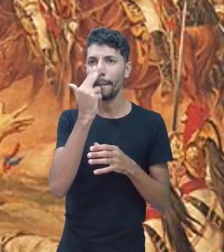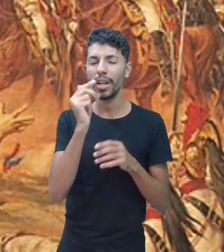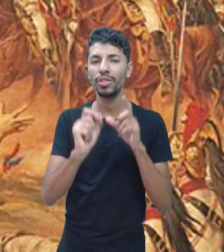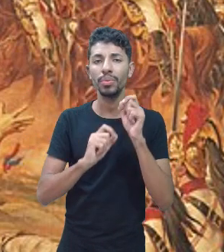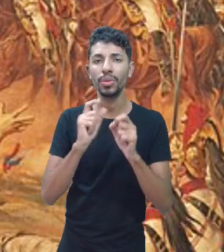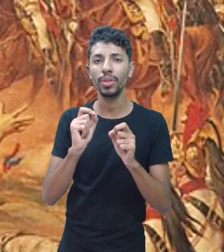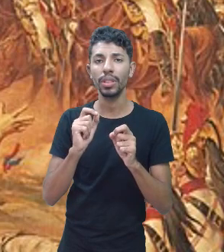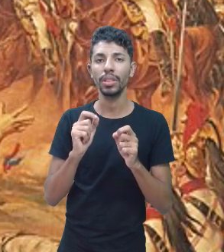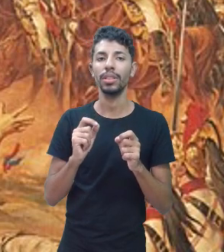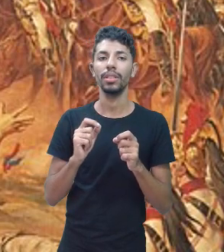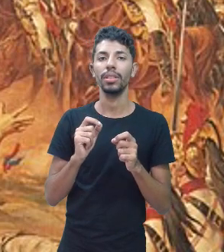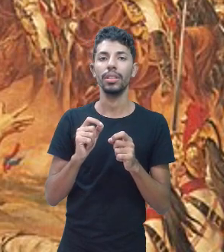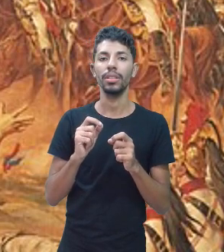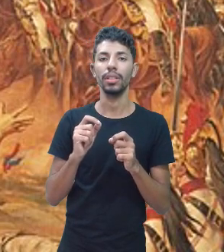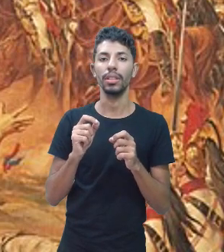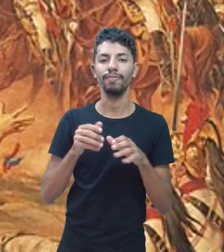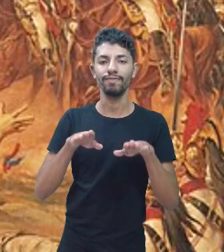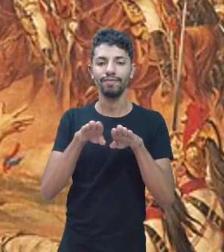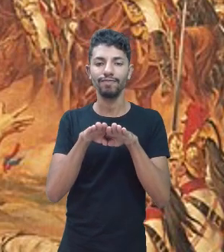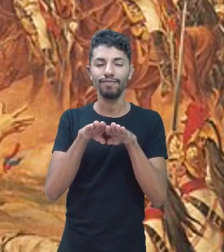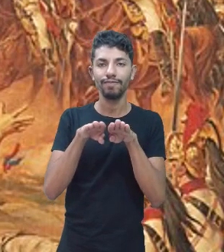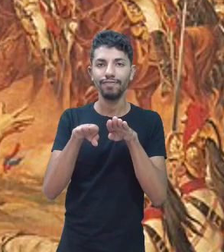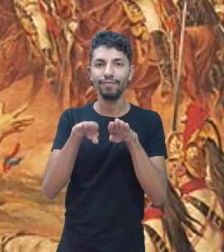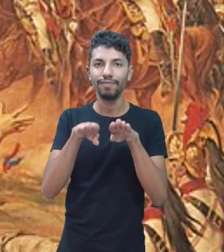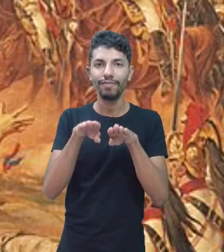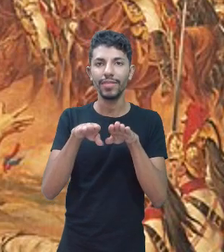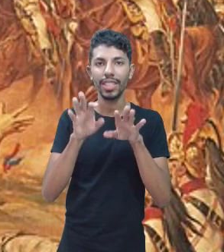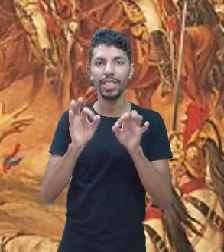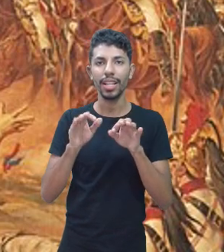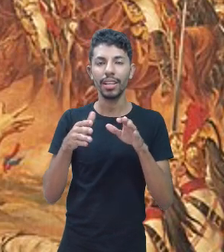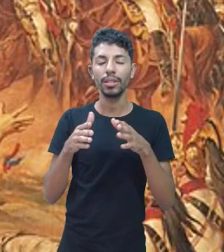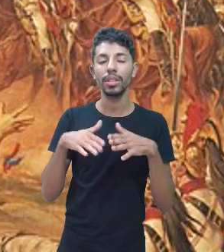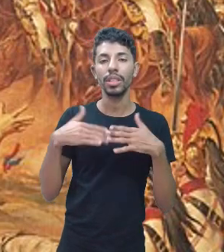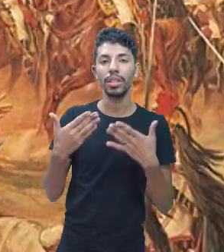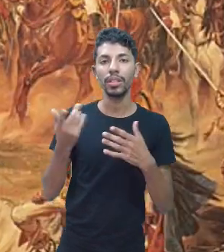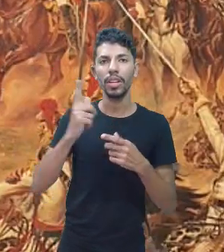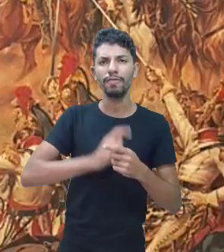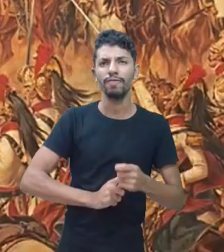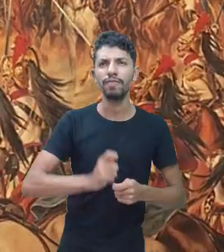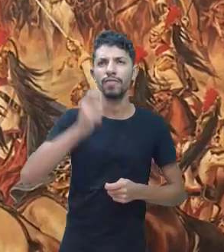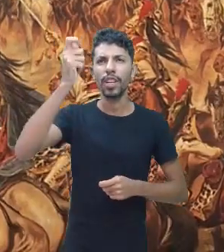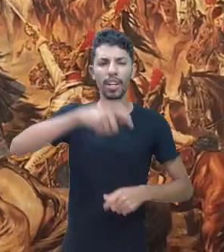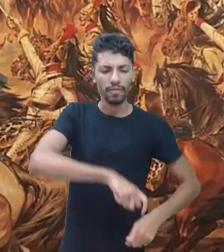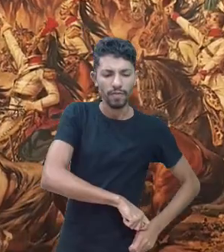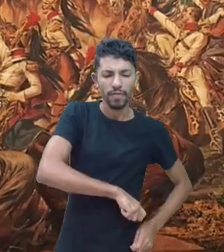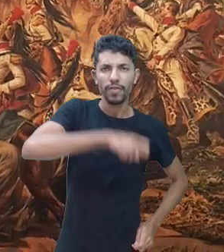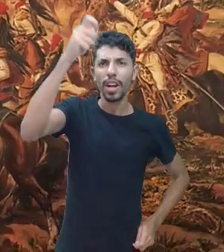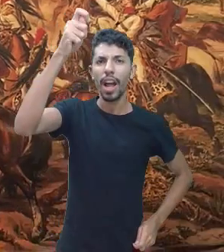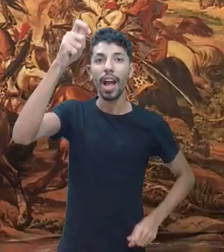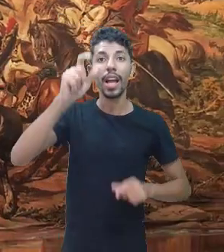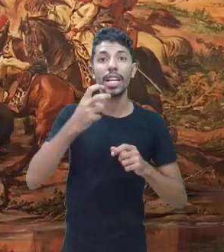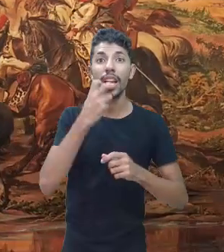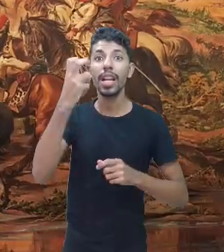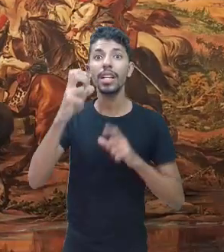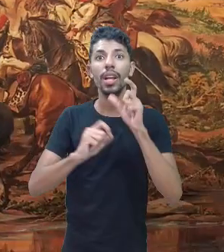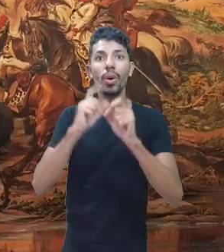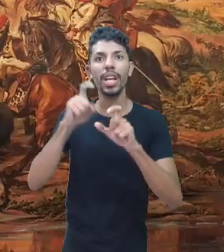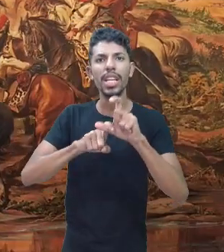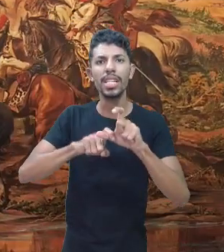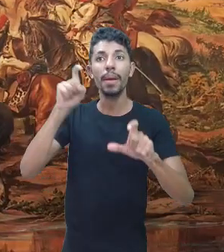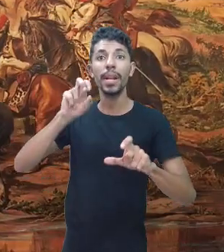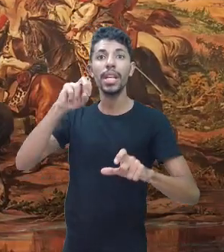rei que está no primeiro plano, né? Então, ele levanta a espada e dá o famoso grito de independência ou